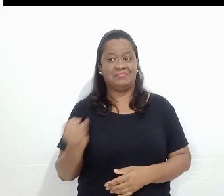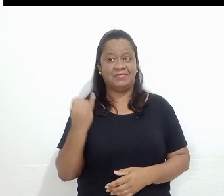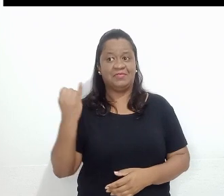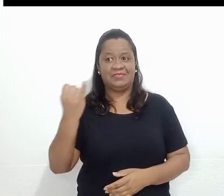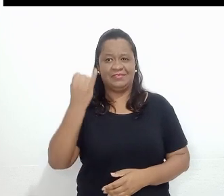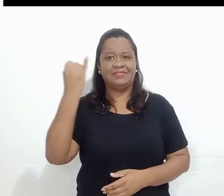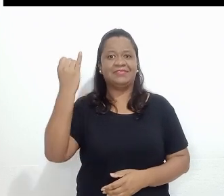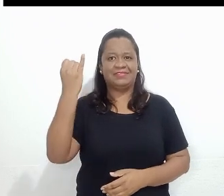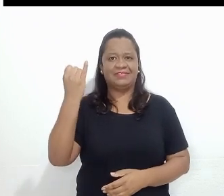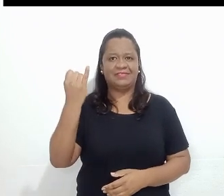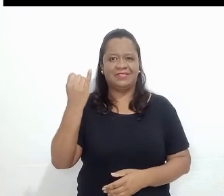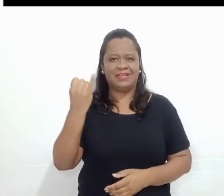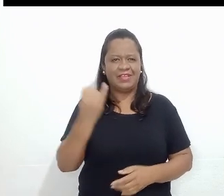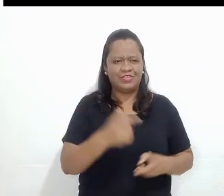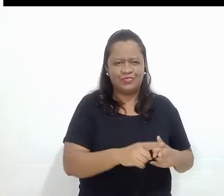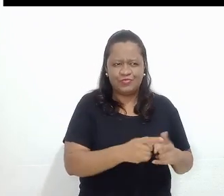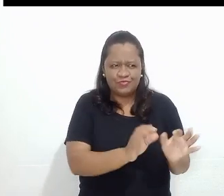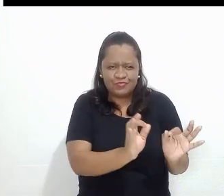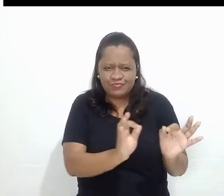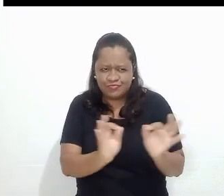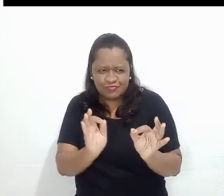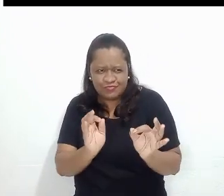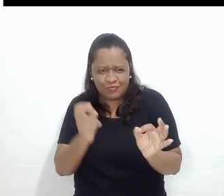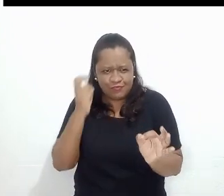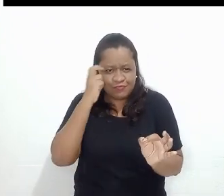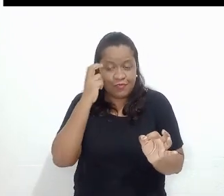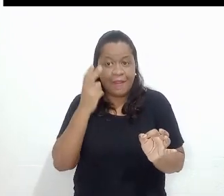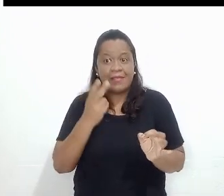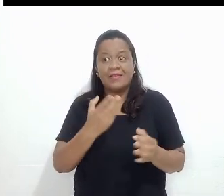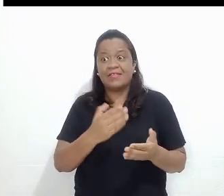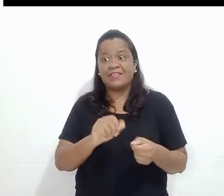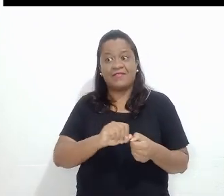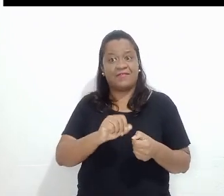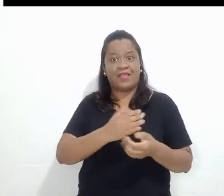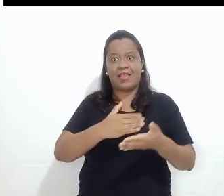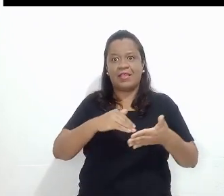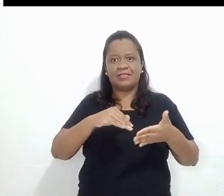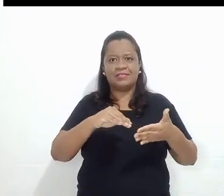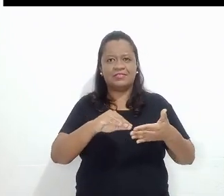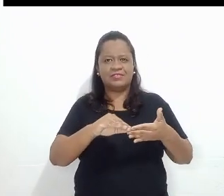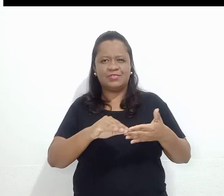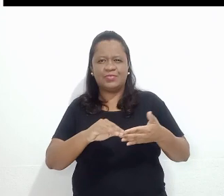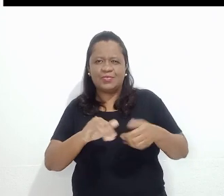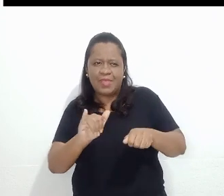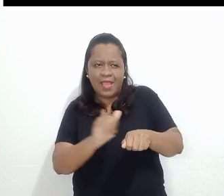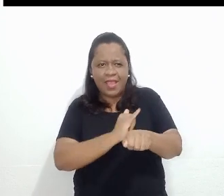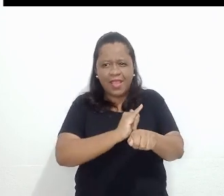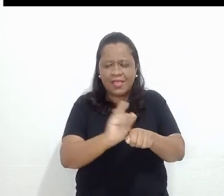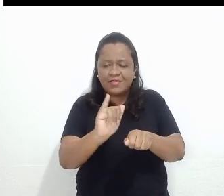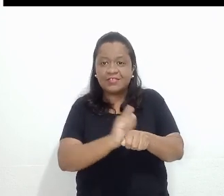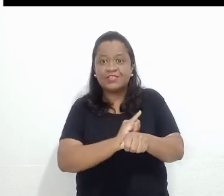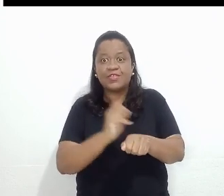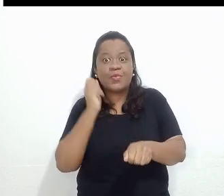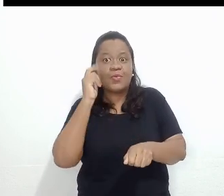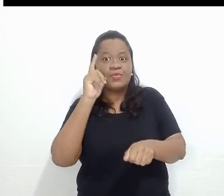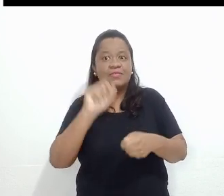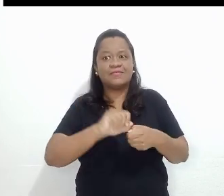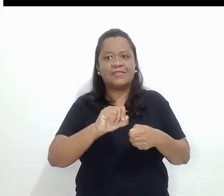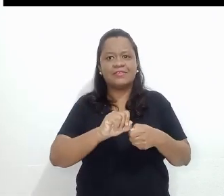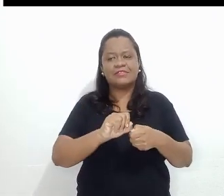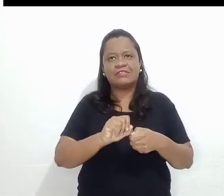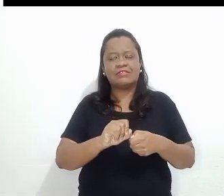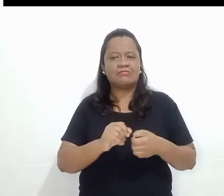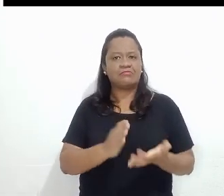filmagem. Porque são eles que fazem todas as artimanhas e tal, para você conseguir fazer certos movimentos